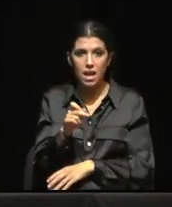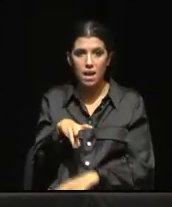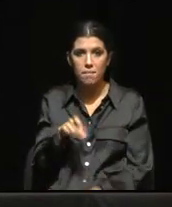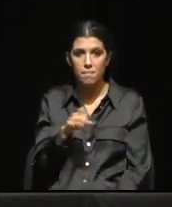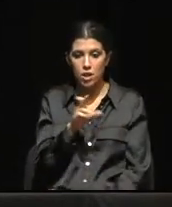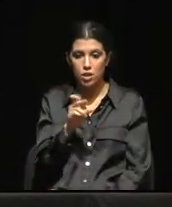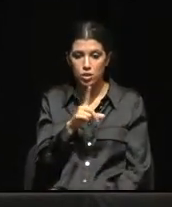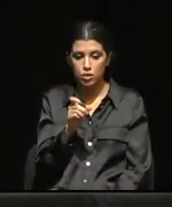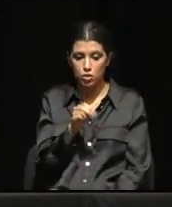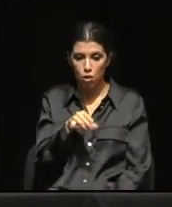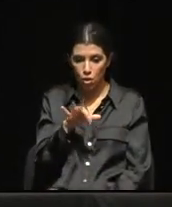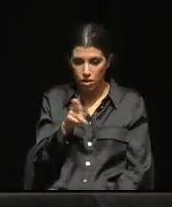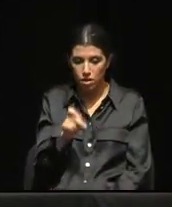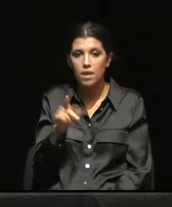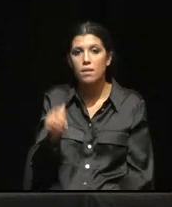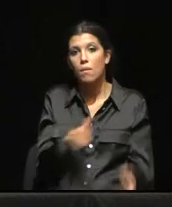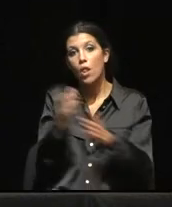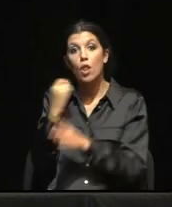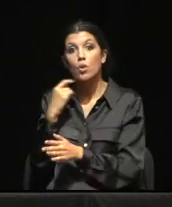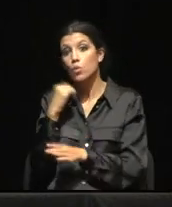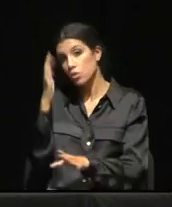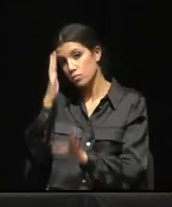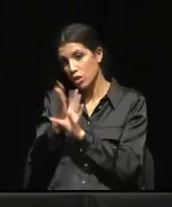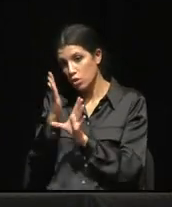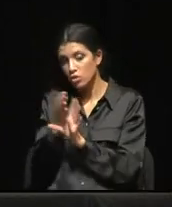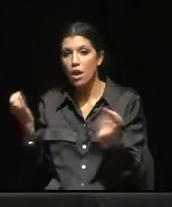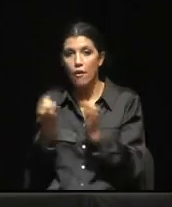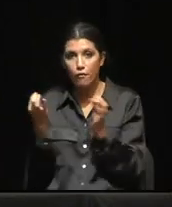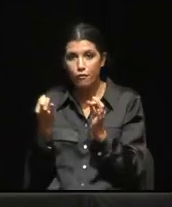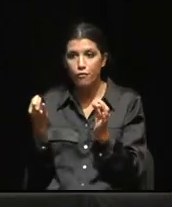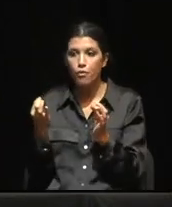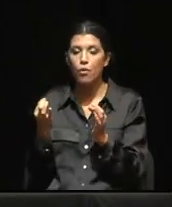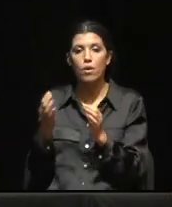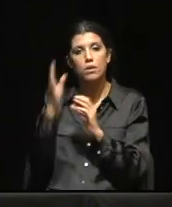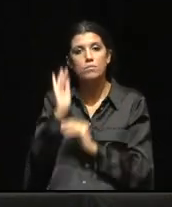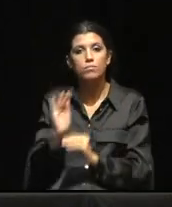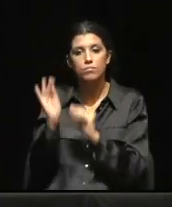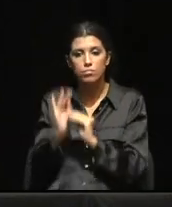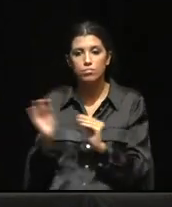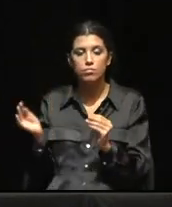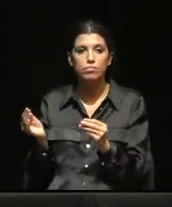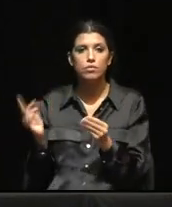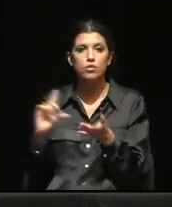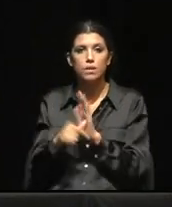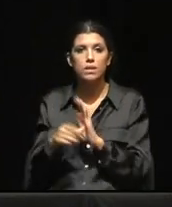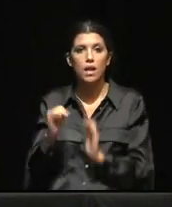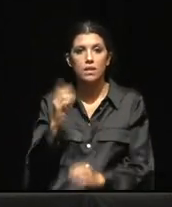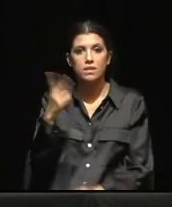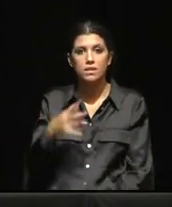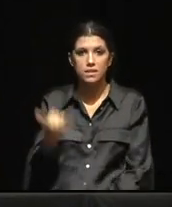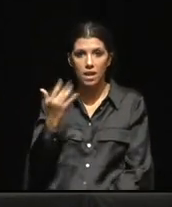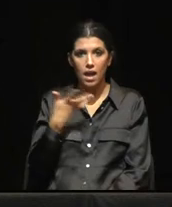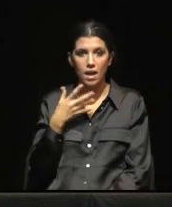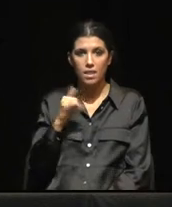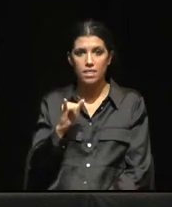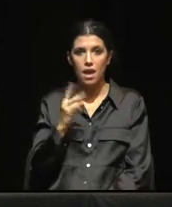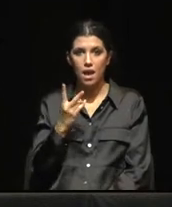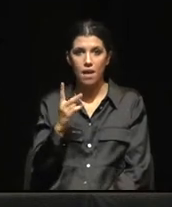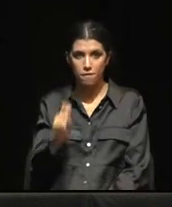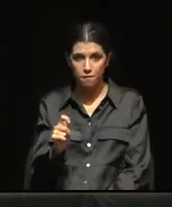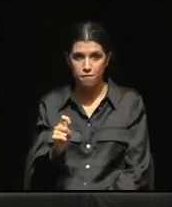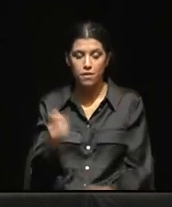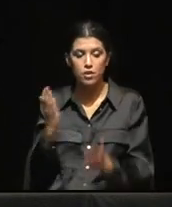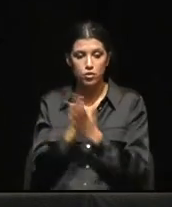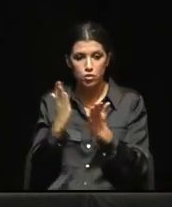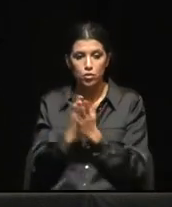formação tamb em psicoterapia foi além de tudo o resto mentor do projeto skydive Europe